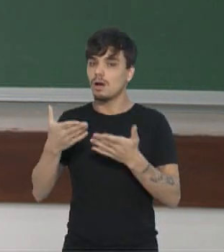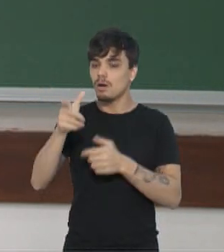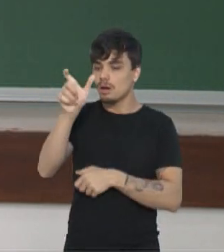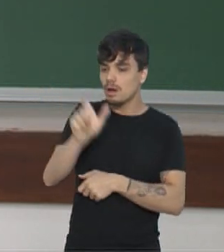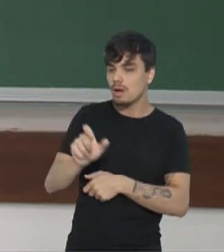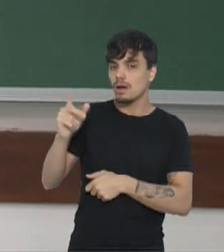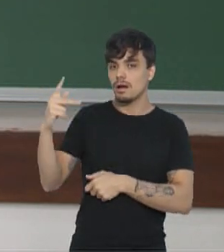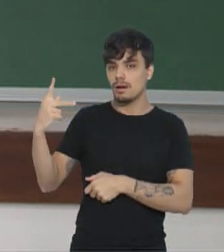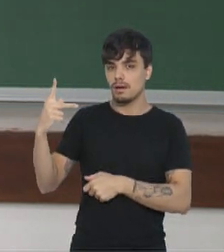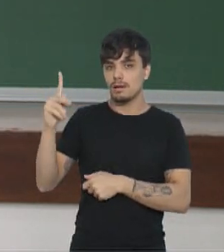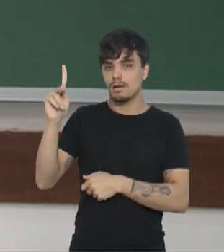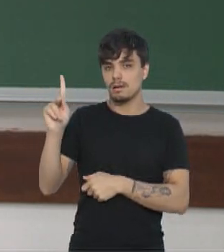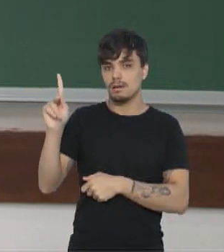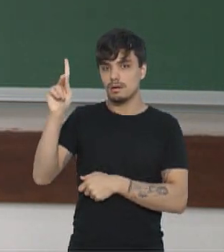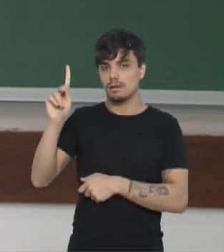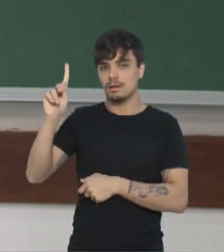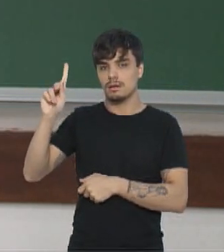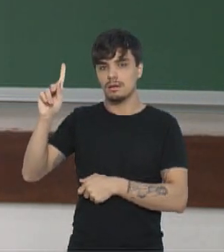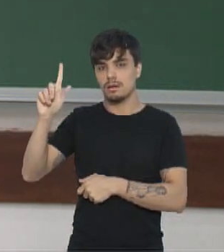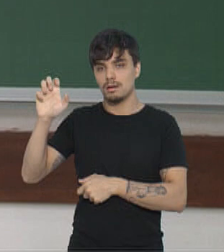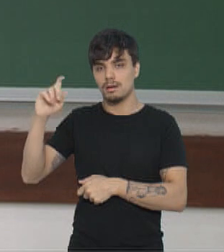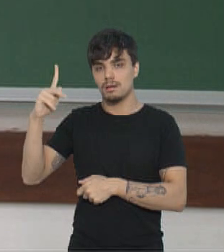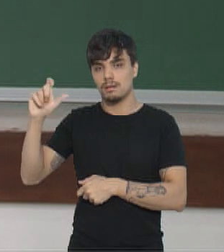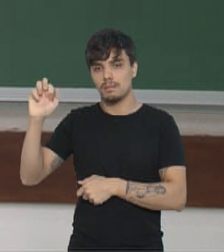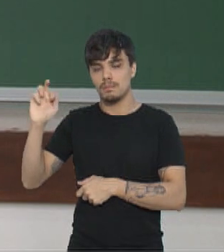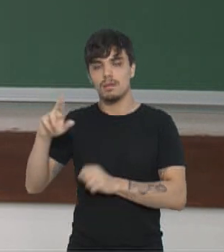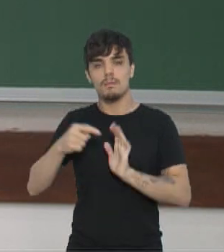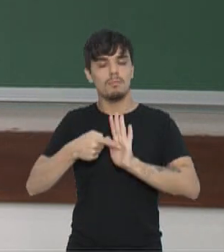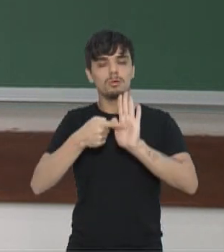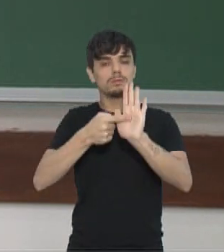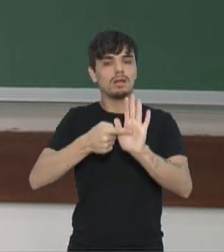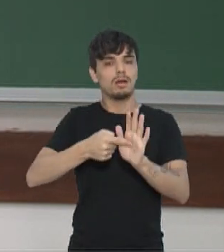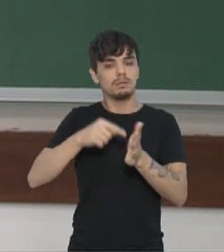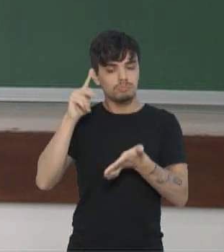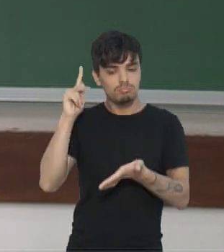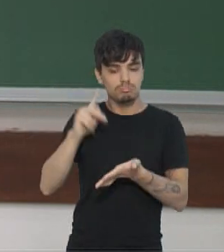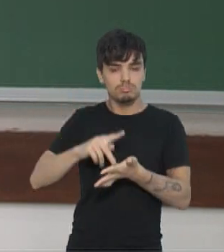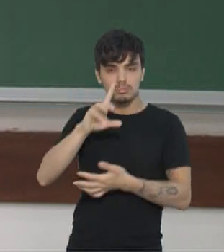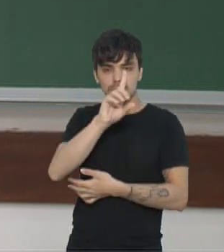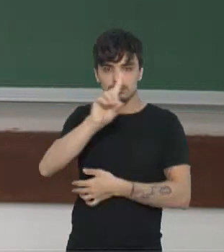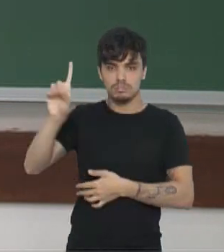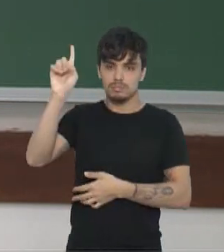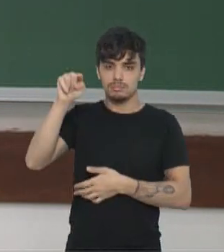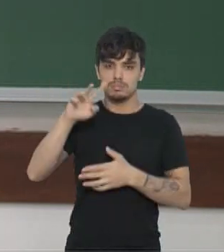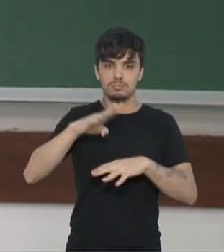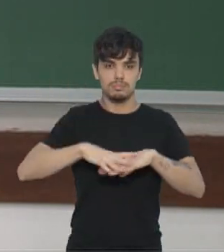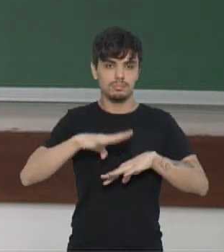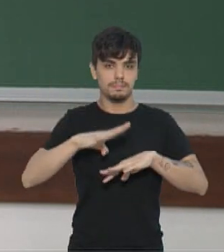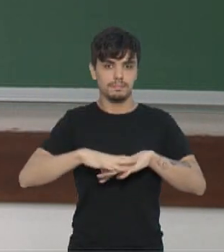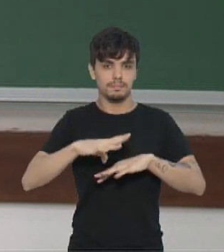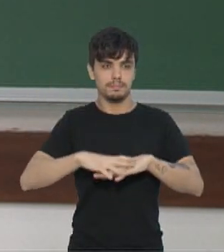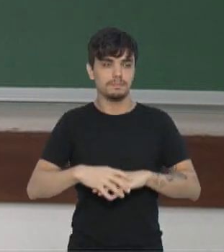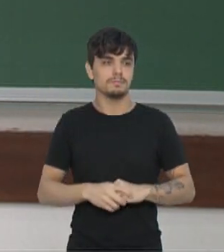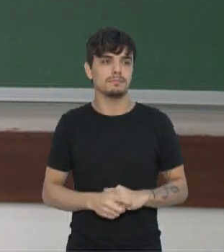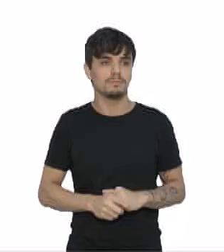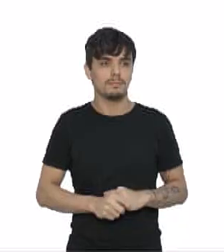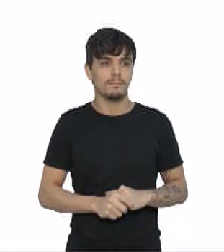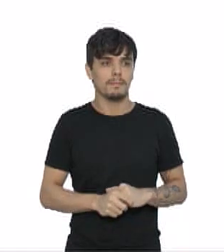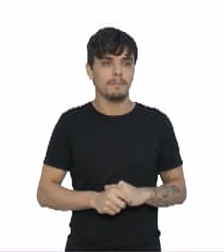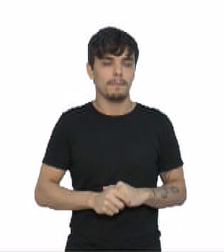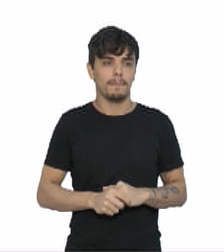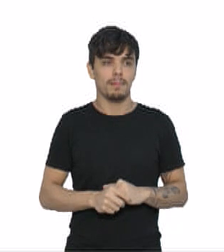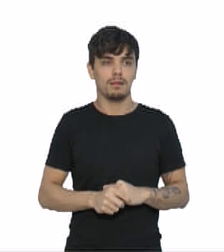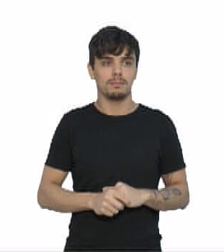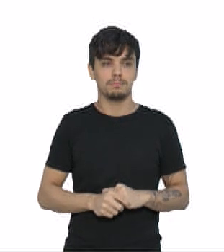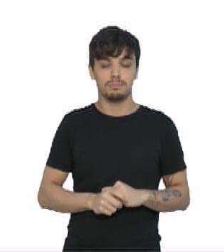colocar isso na prática, vem mostrar como de fato Deus é matemático. Essa